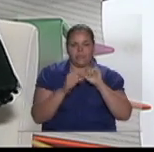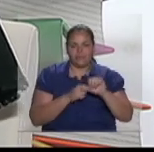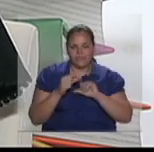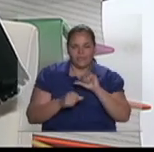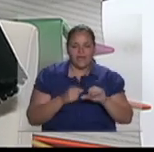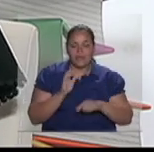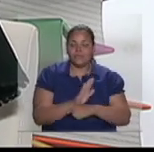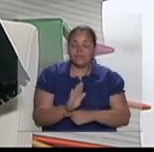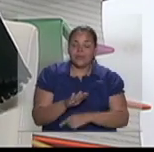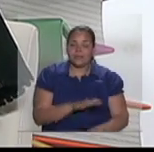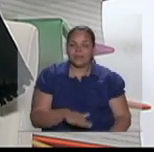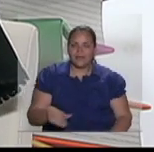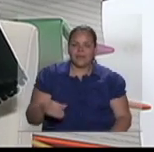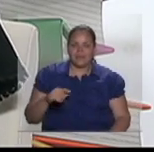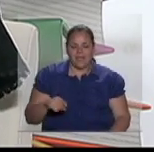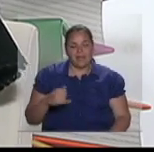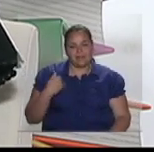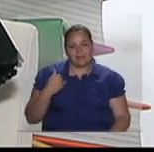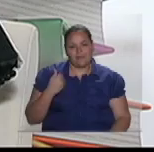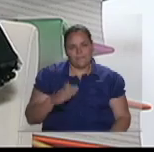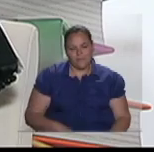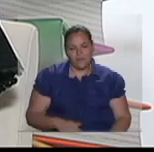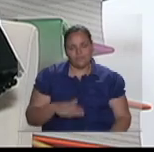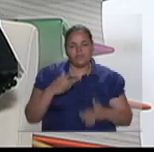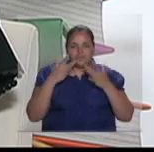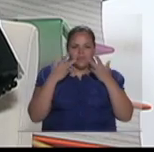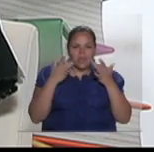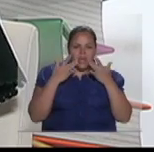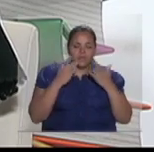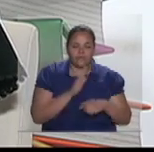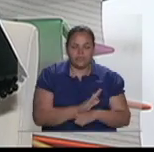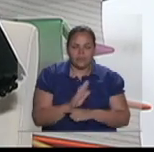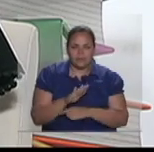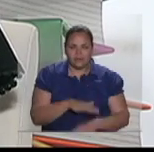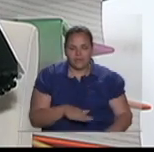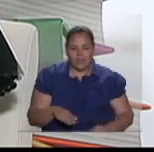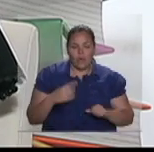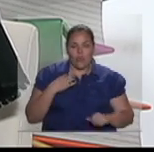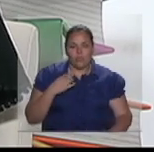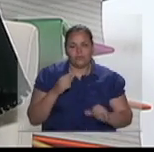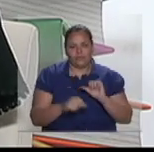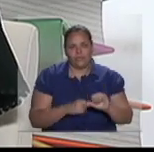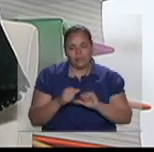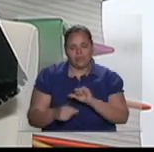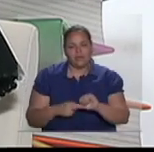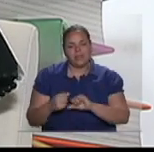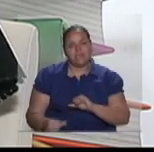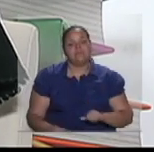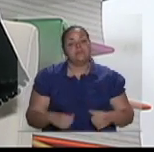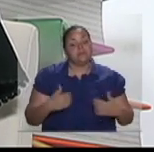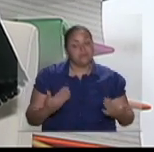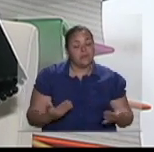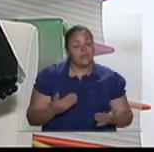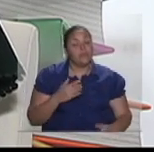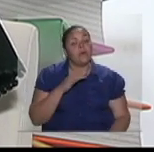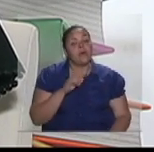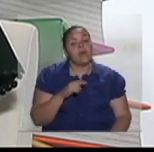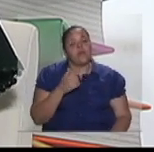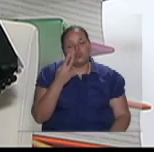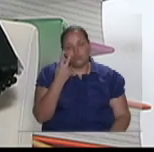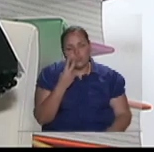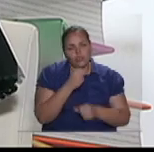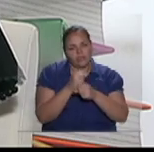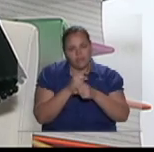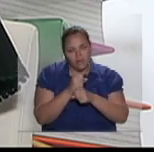trocando de roupa, ajudando as crianças, porque ela era a menor que fazia teatro. Então, ajudando as crianças a trocar de roupa, ela. Então, ela passou